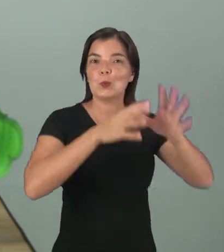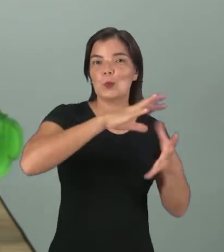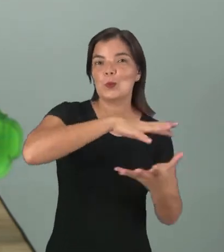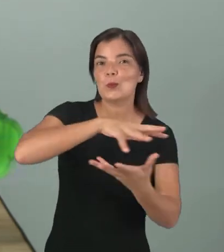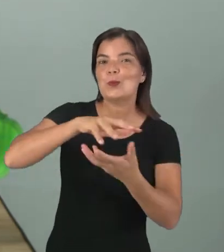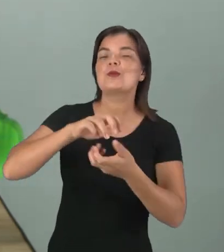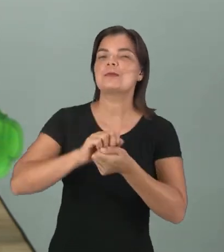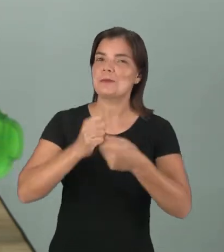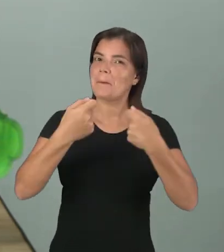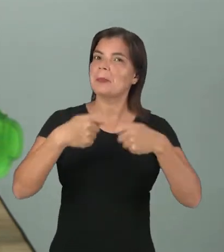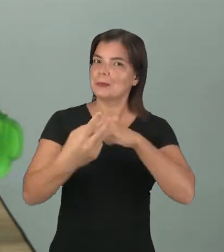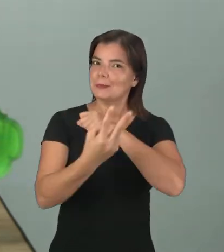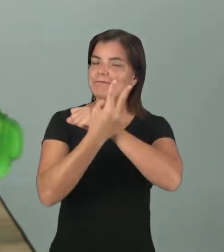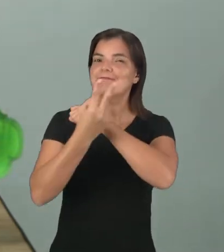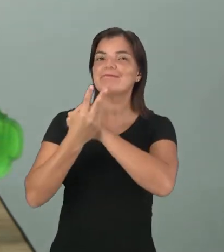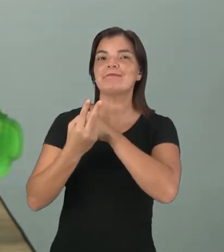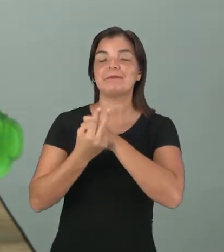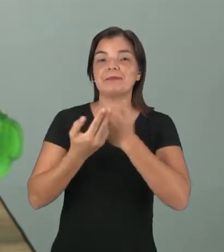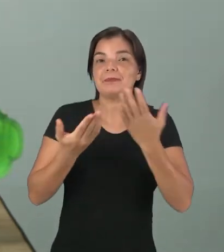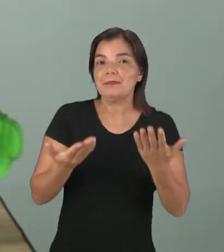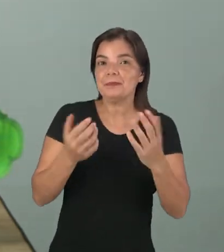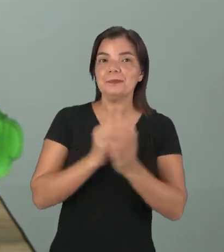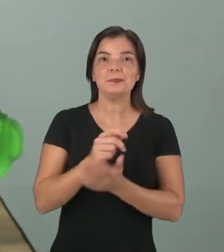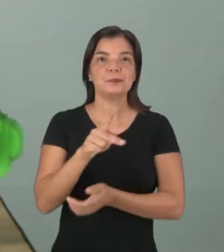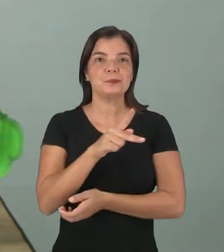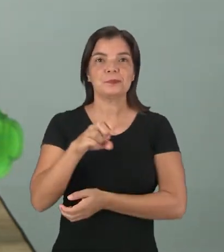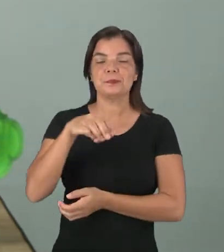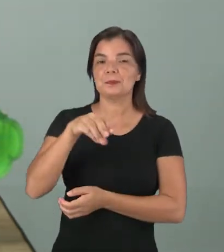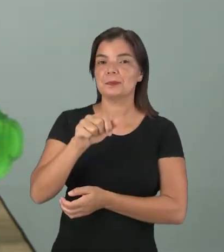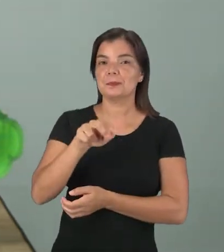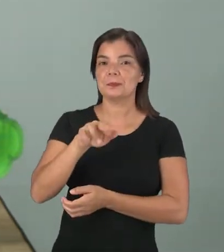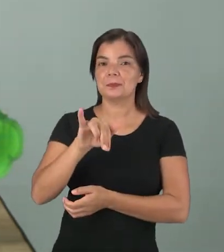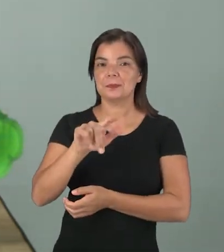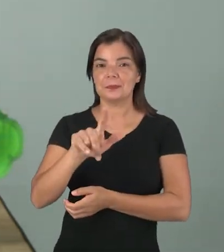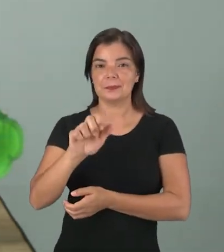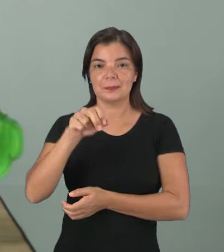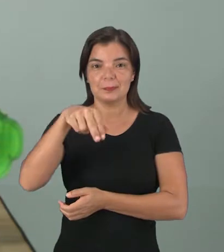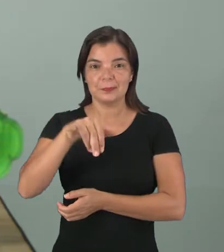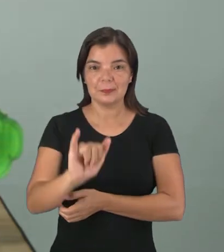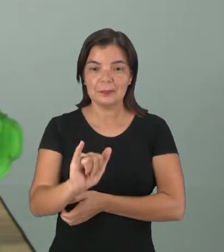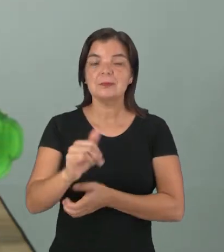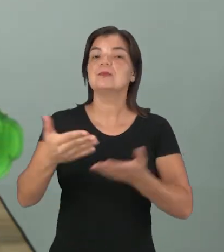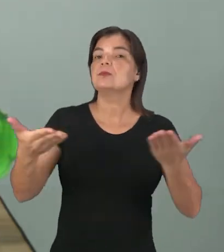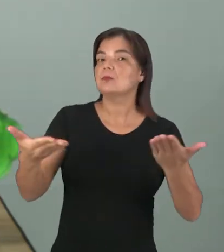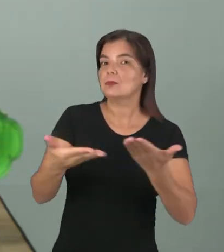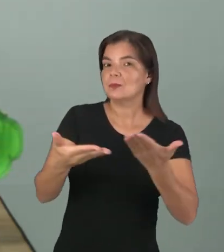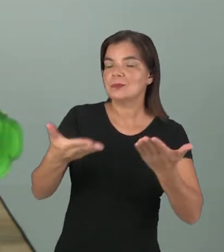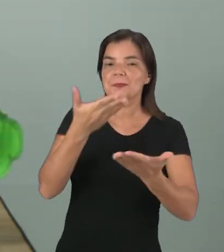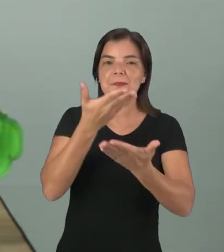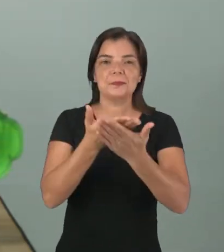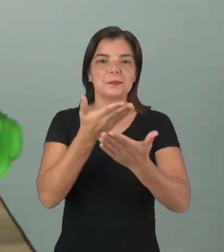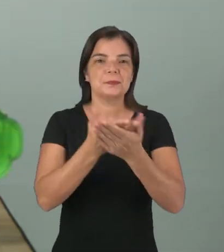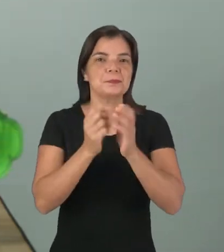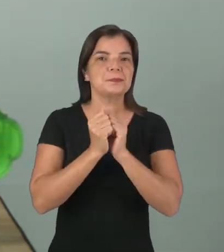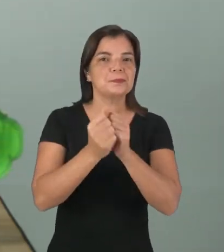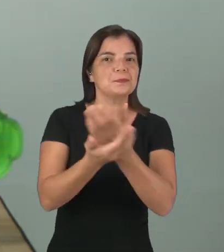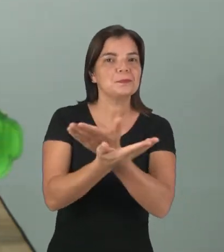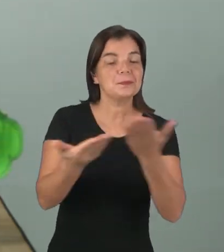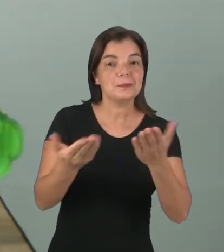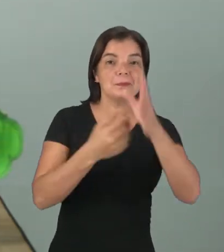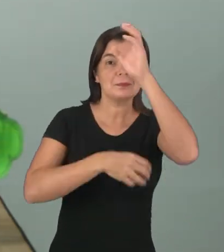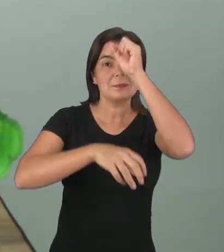nós precisamos estar nos cuidando. Bom, eu sou a professora Marilane Moraes e estou aqui hoje para estudar junto com você